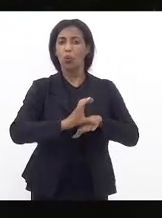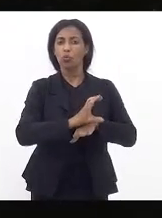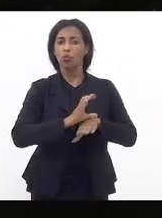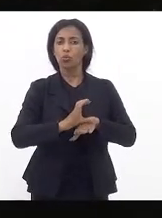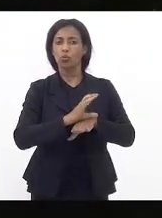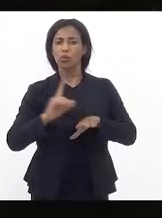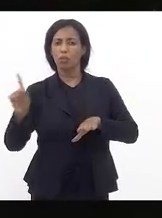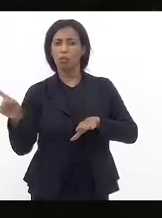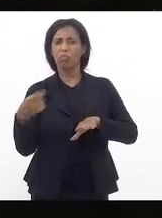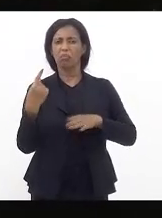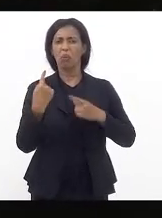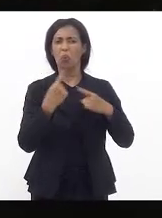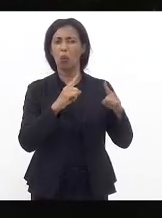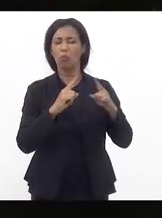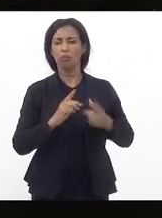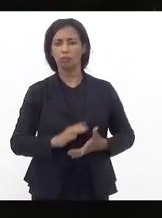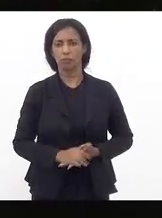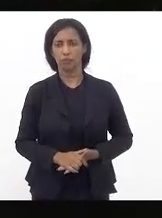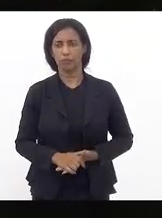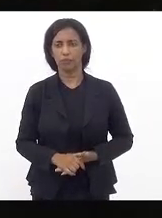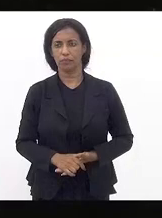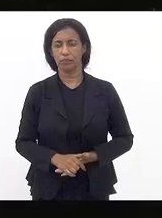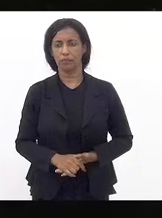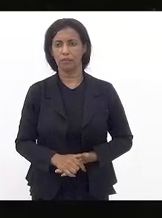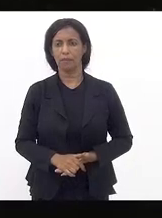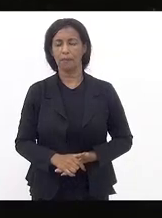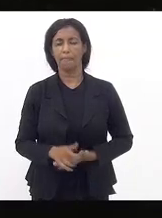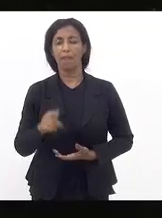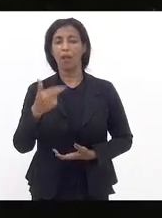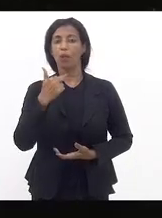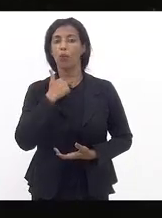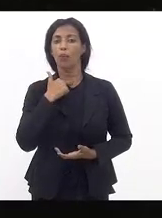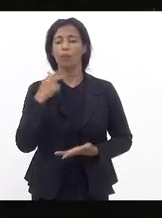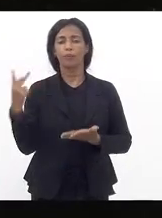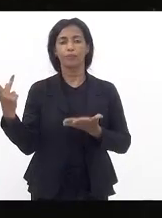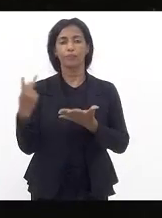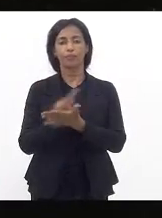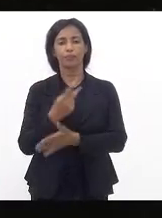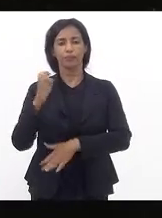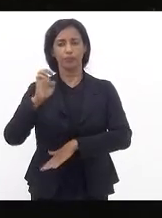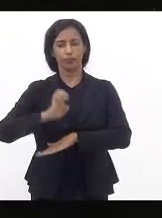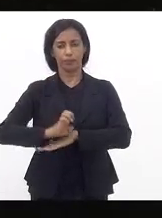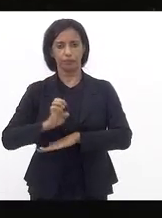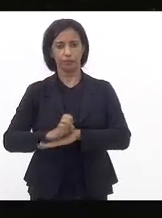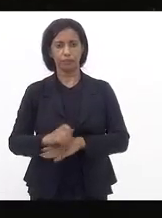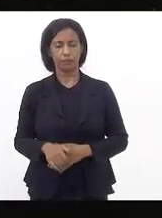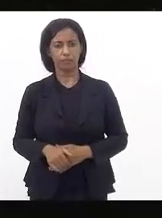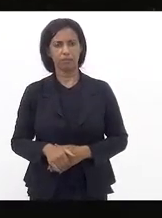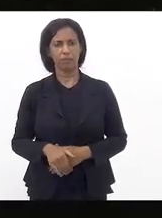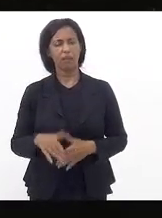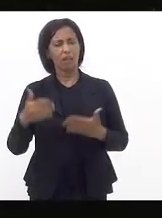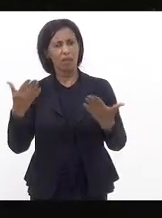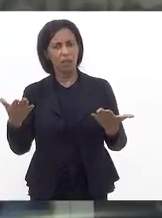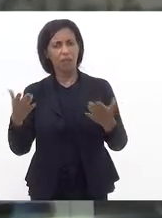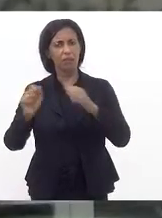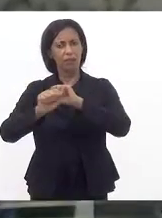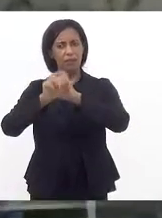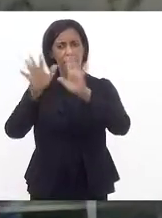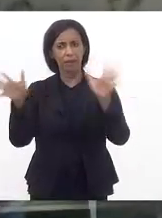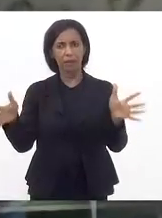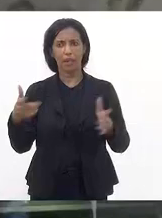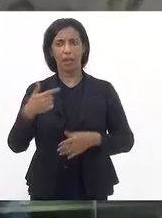Constituição Federal e e Isso não pode acontecer no nosso estado e que fique bem claro